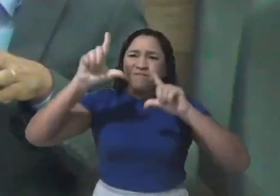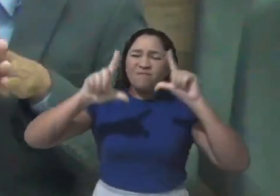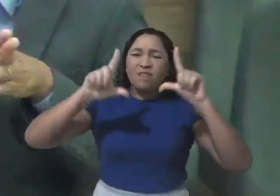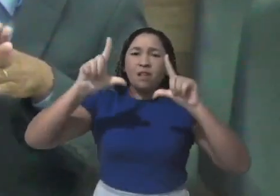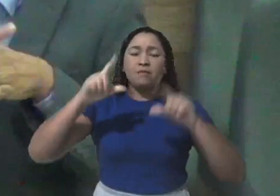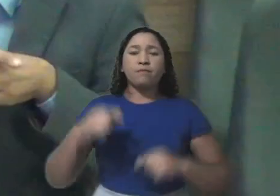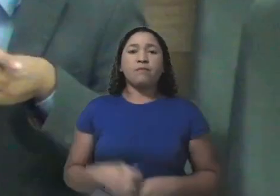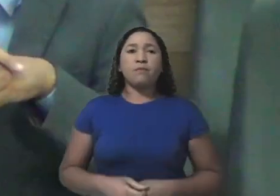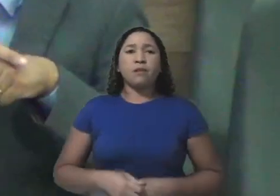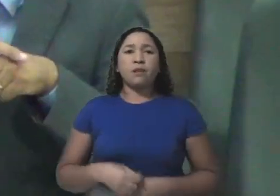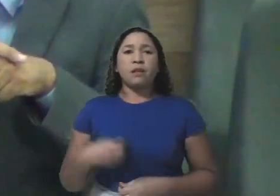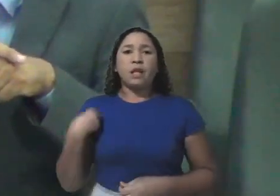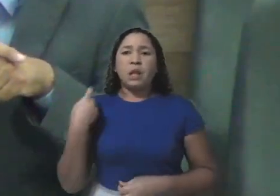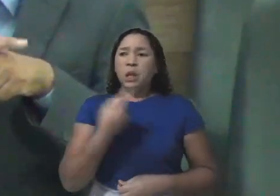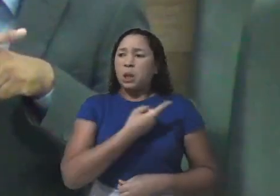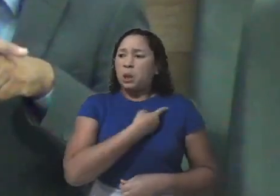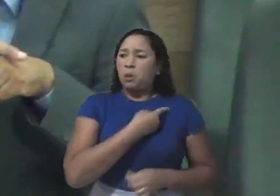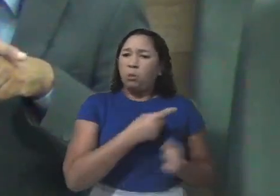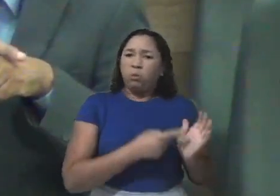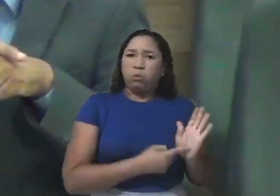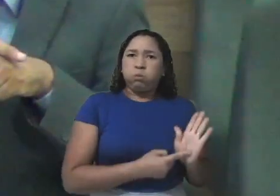a situações